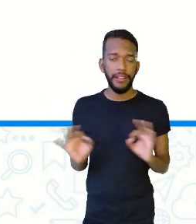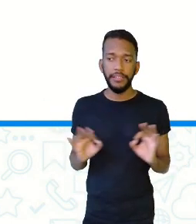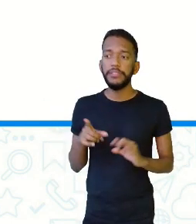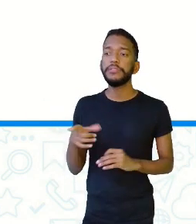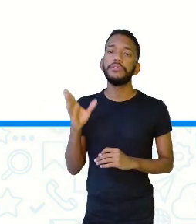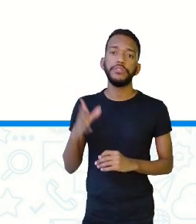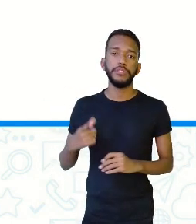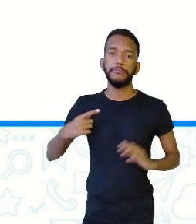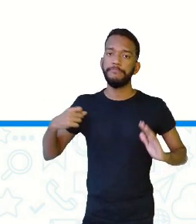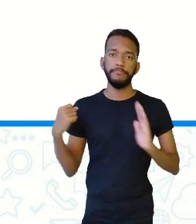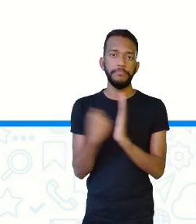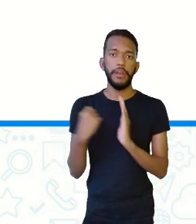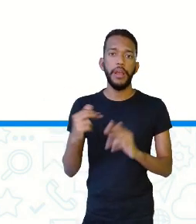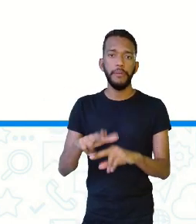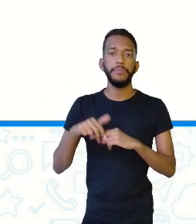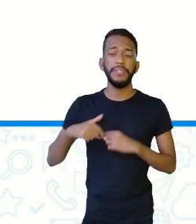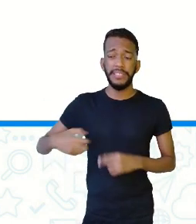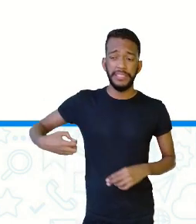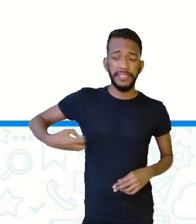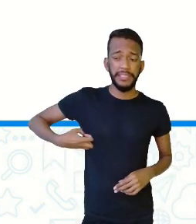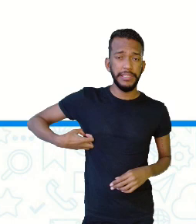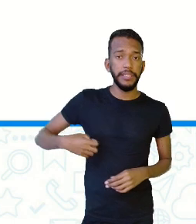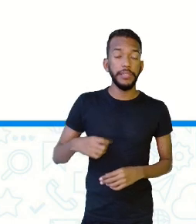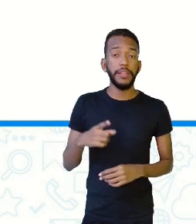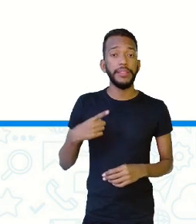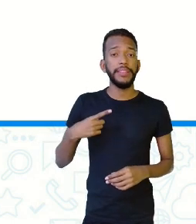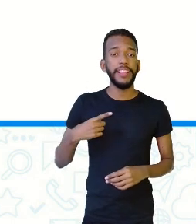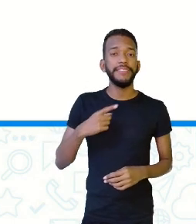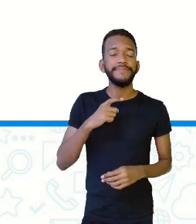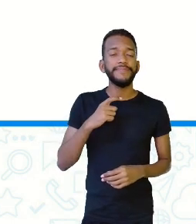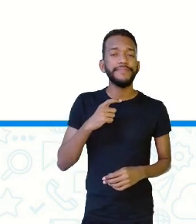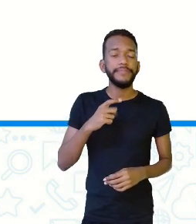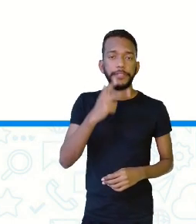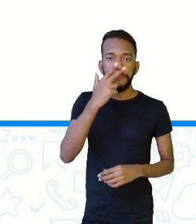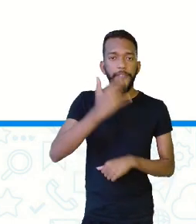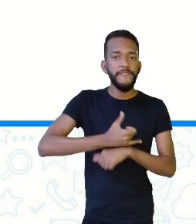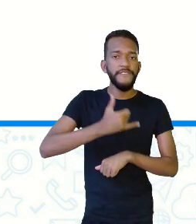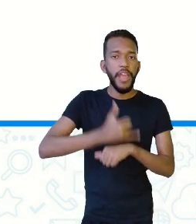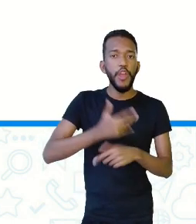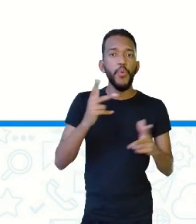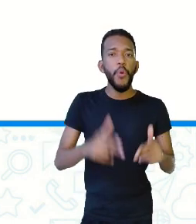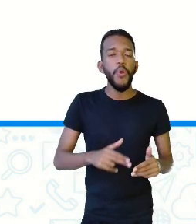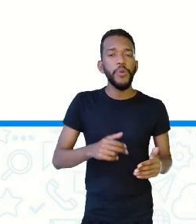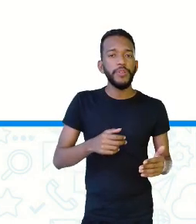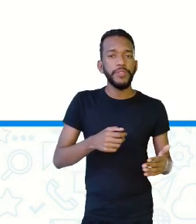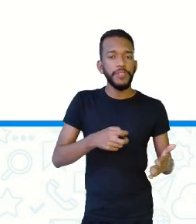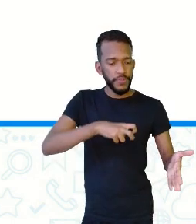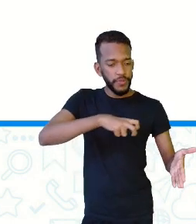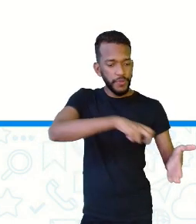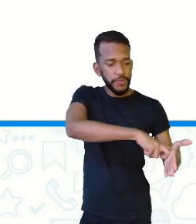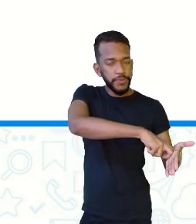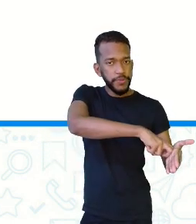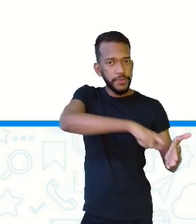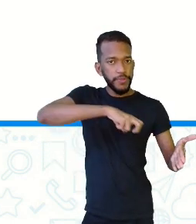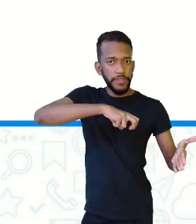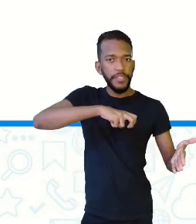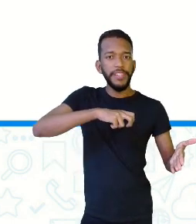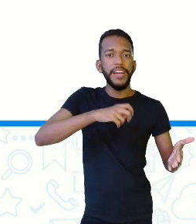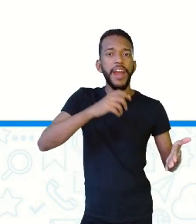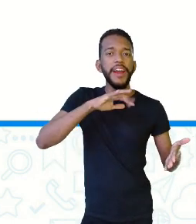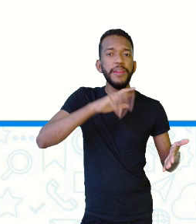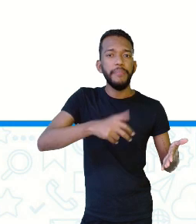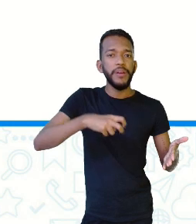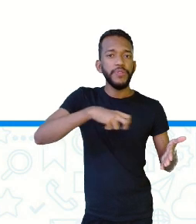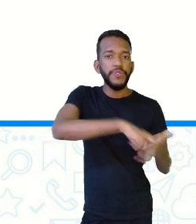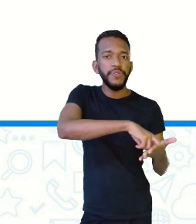recebiam uma marca por meio de ferro quente, assim como é feito com muitos animais. como forma de identificação a